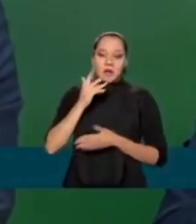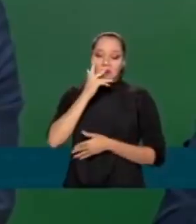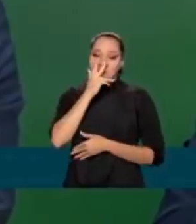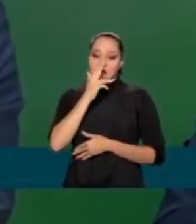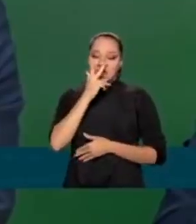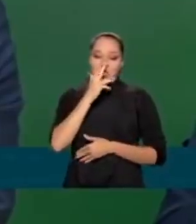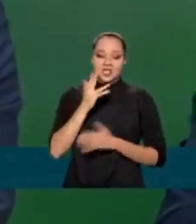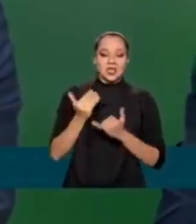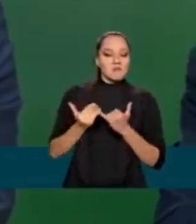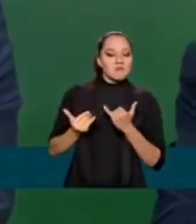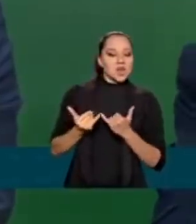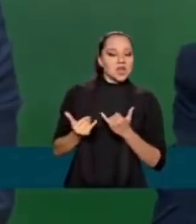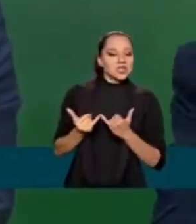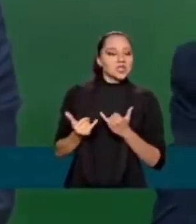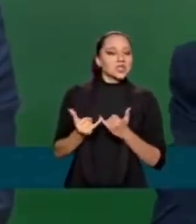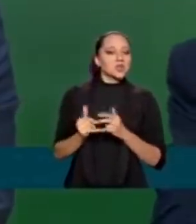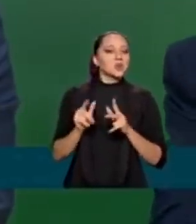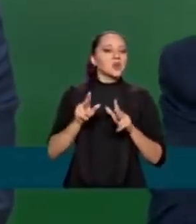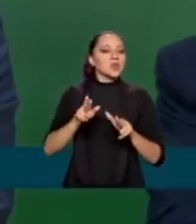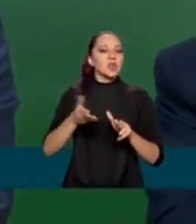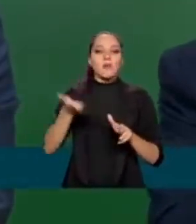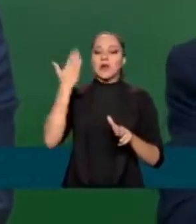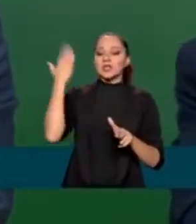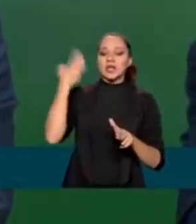parecer semelhante ao que passou no Brasil.